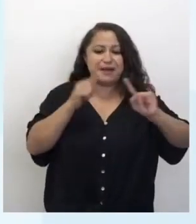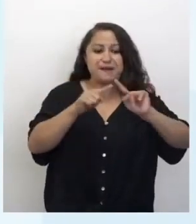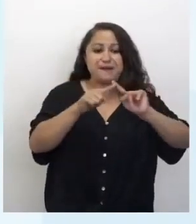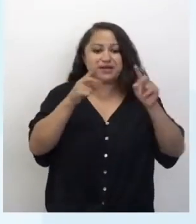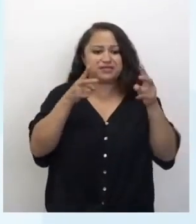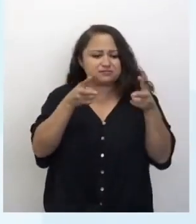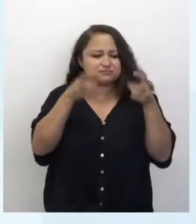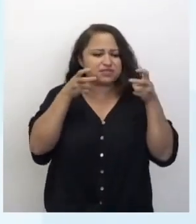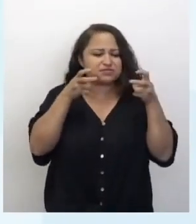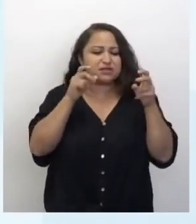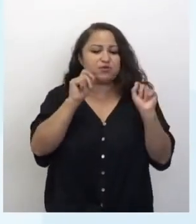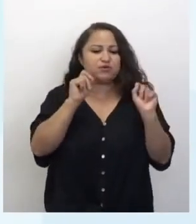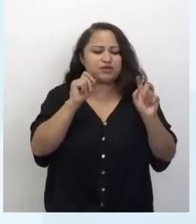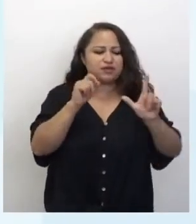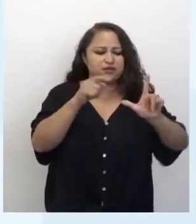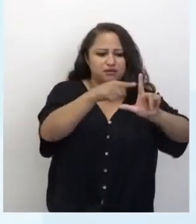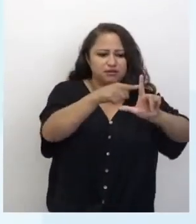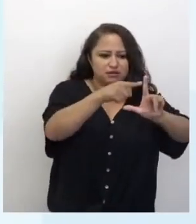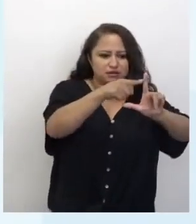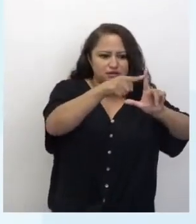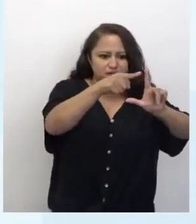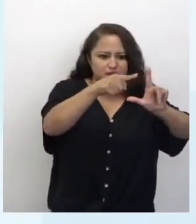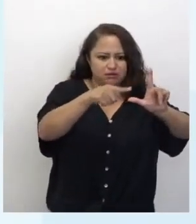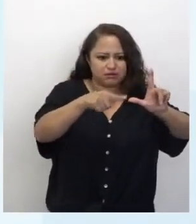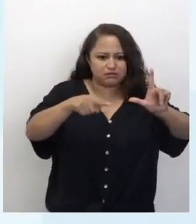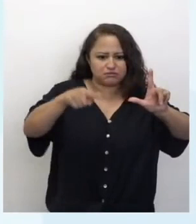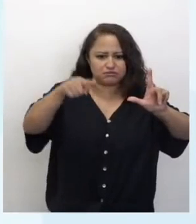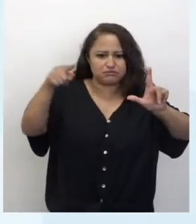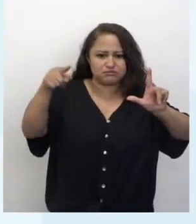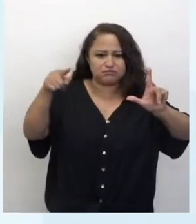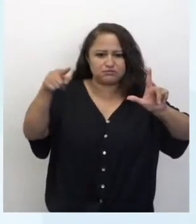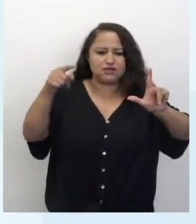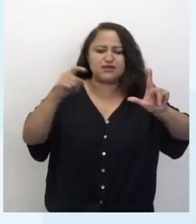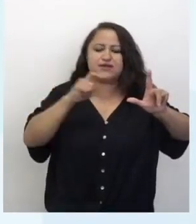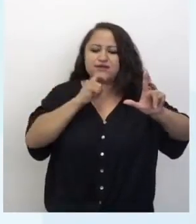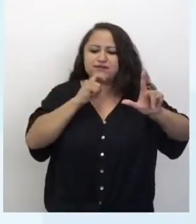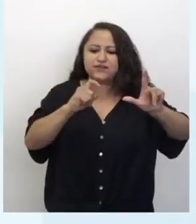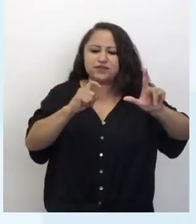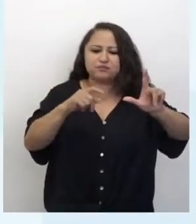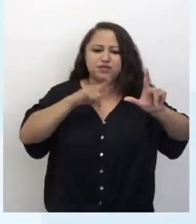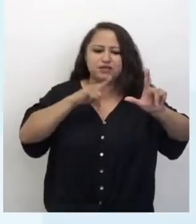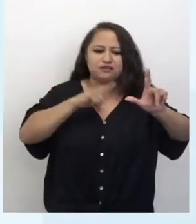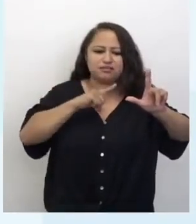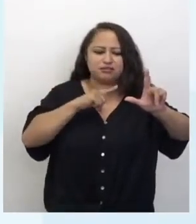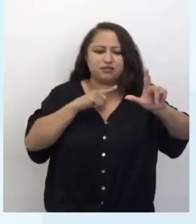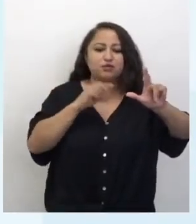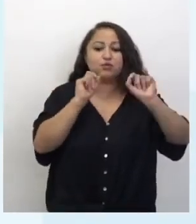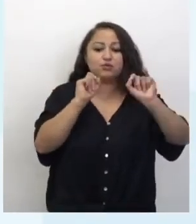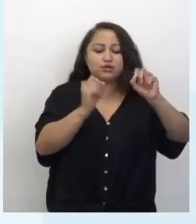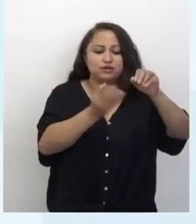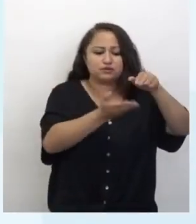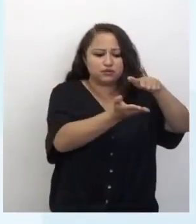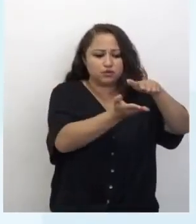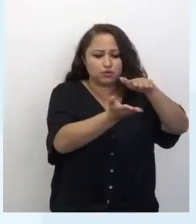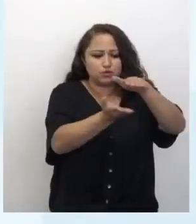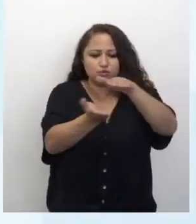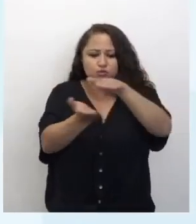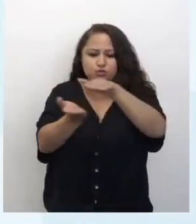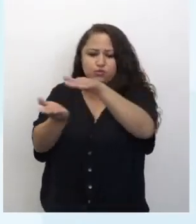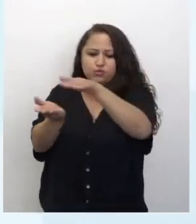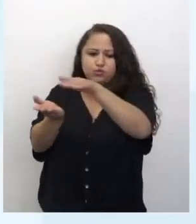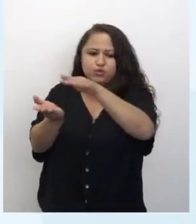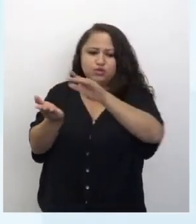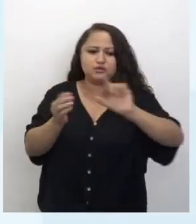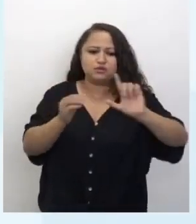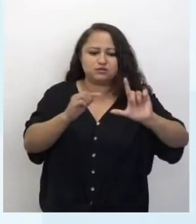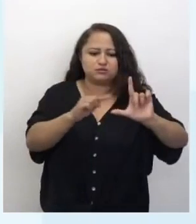linha vermelha, ela tá com a simetria dela, uma unidade para cima. Então,